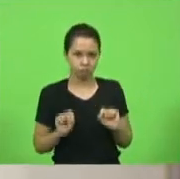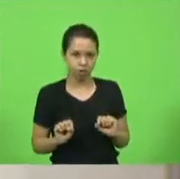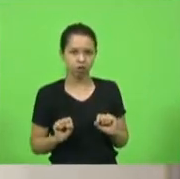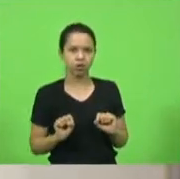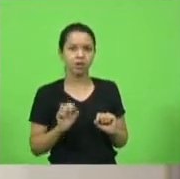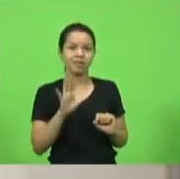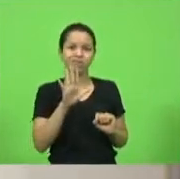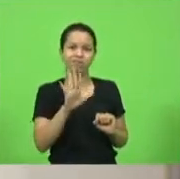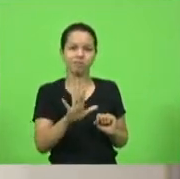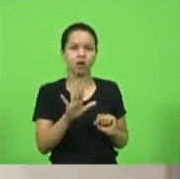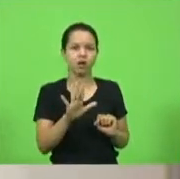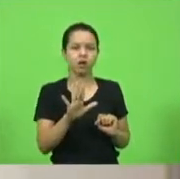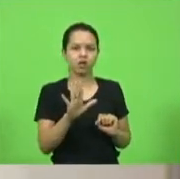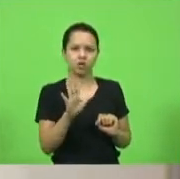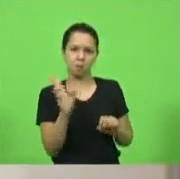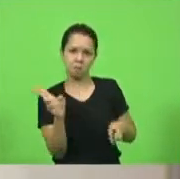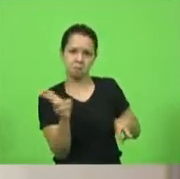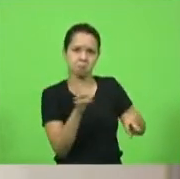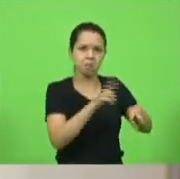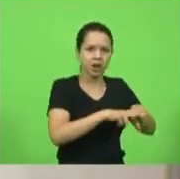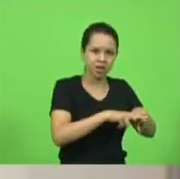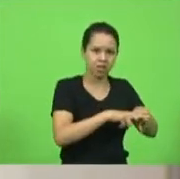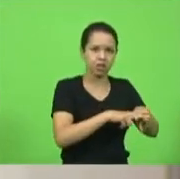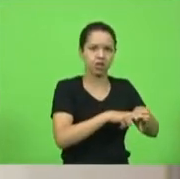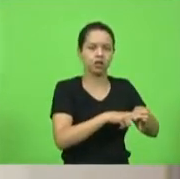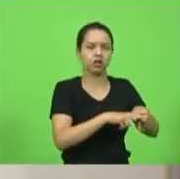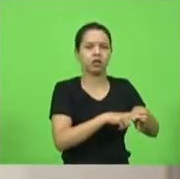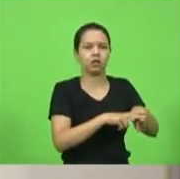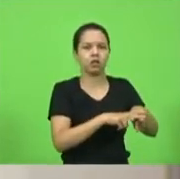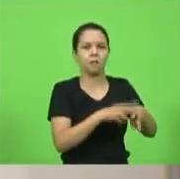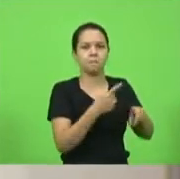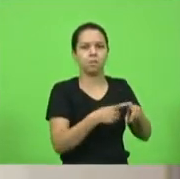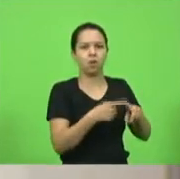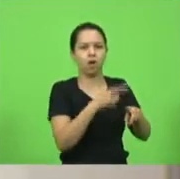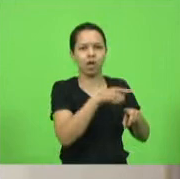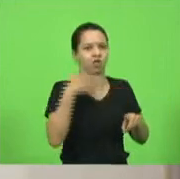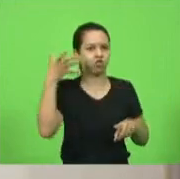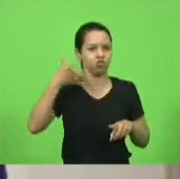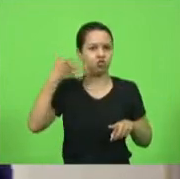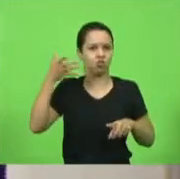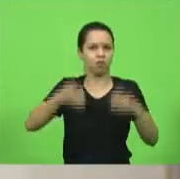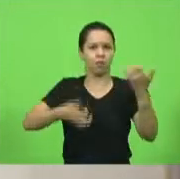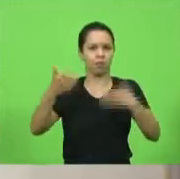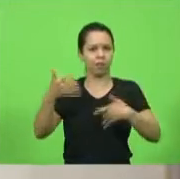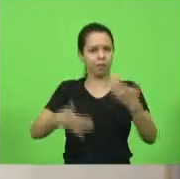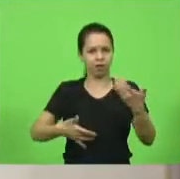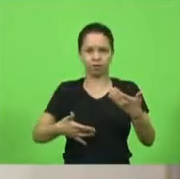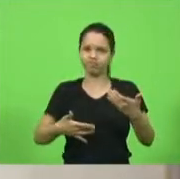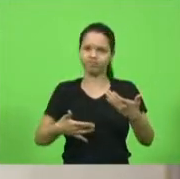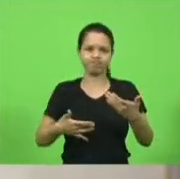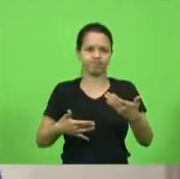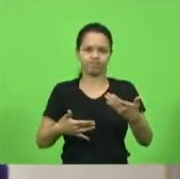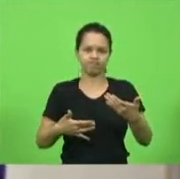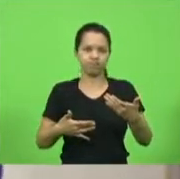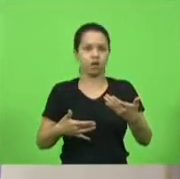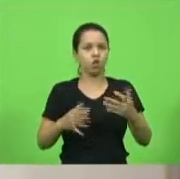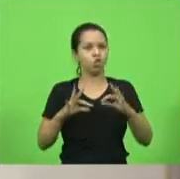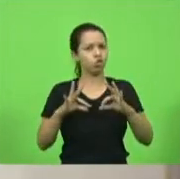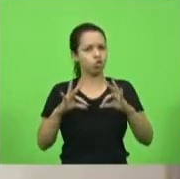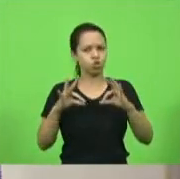jamais prendê-lo em razão do seu discurso proferido. Todos os parlamentares do